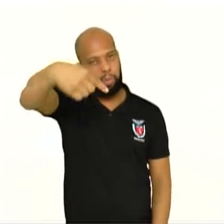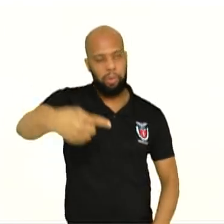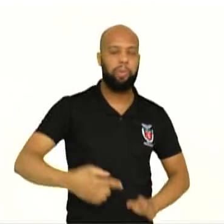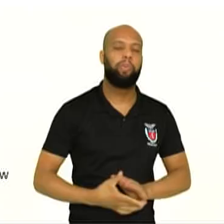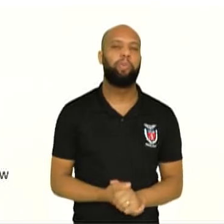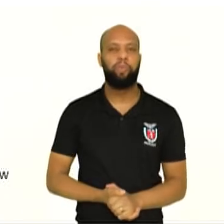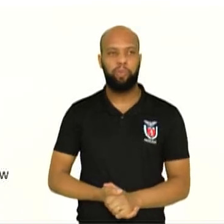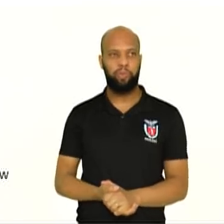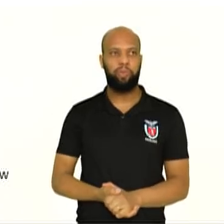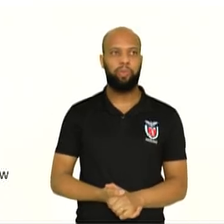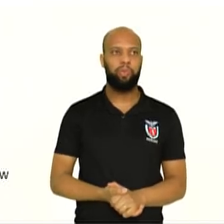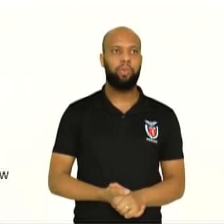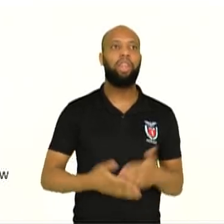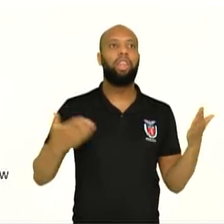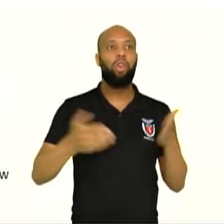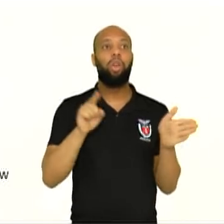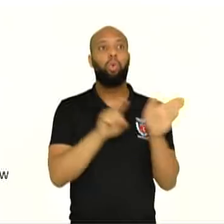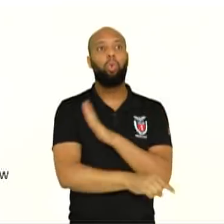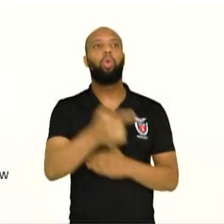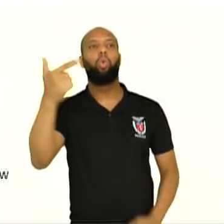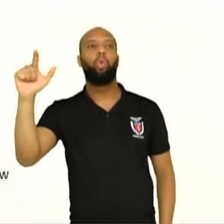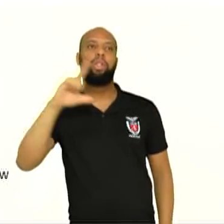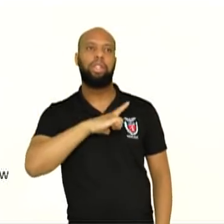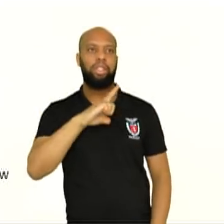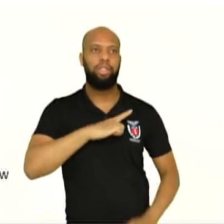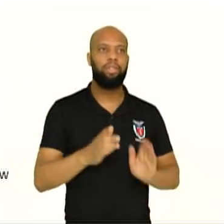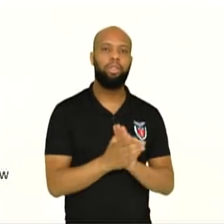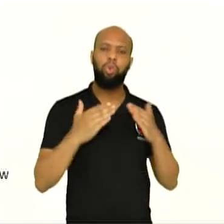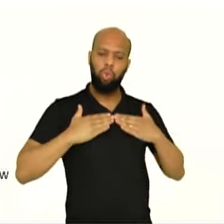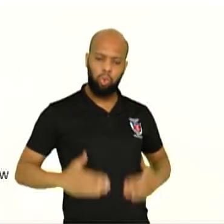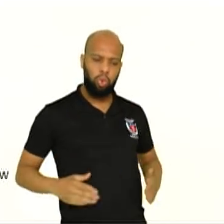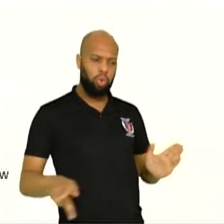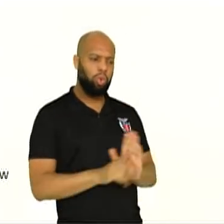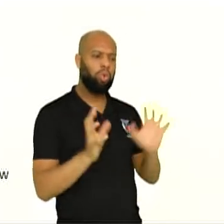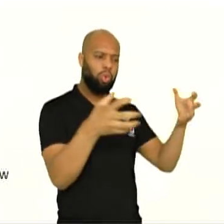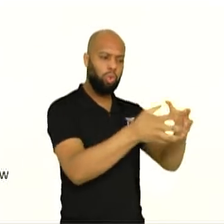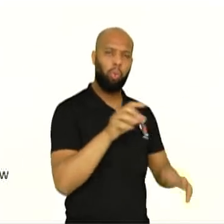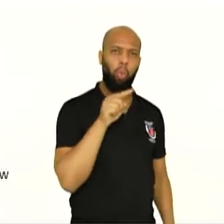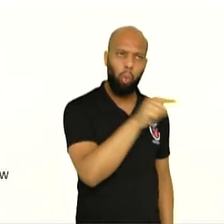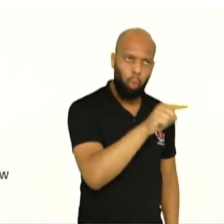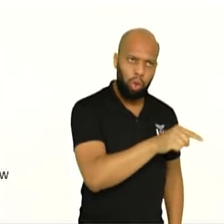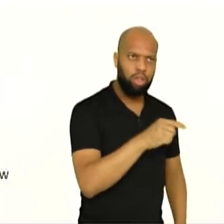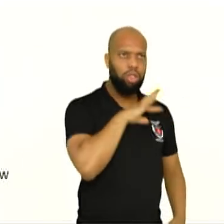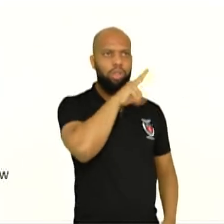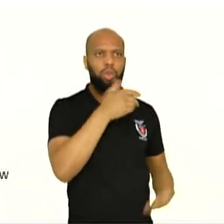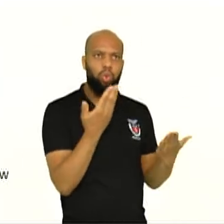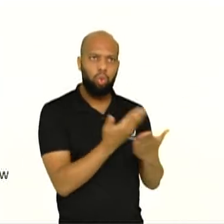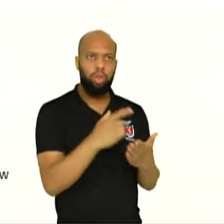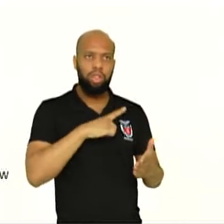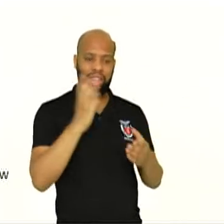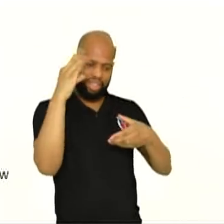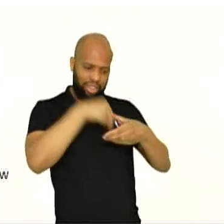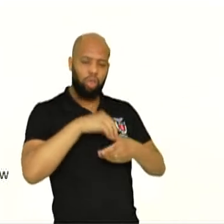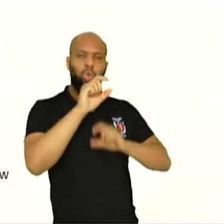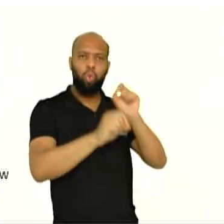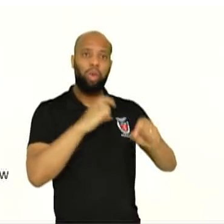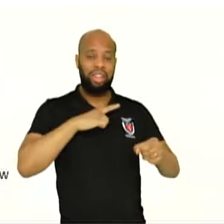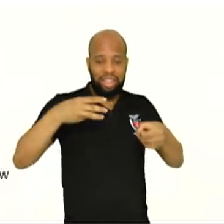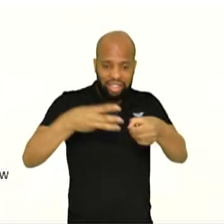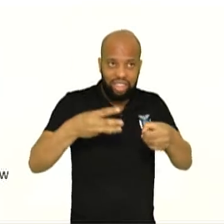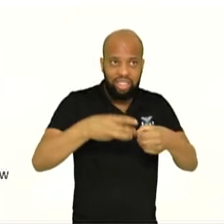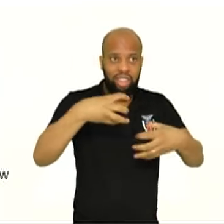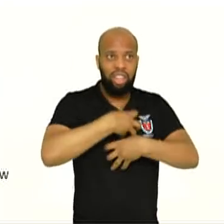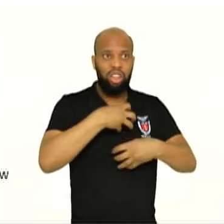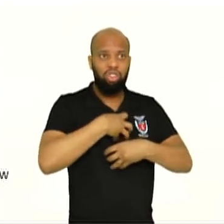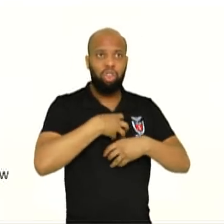depois. Agora vamos a mais um quiz de hoje. O corpo das esponjas é revestido externamente por células de